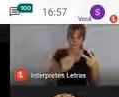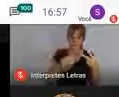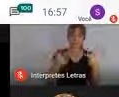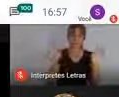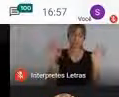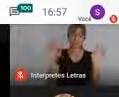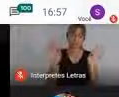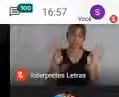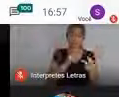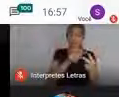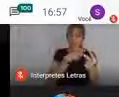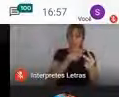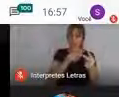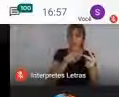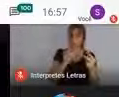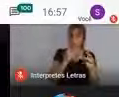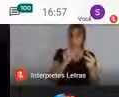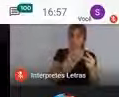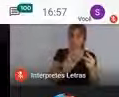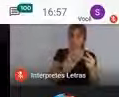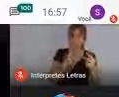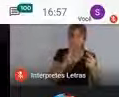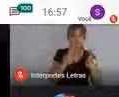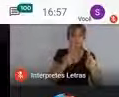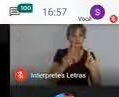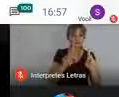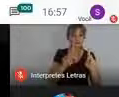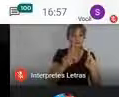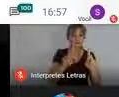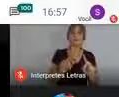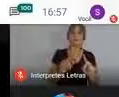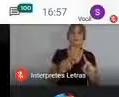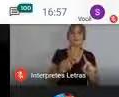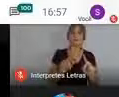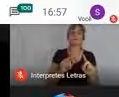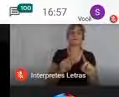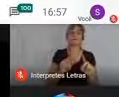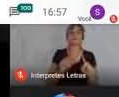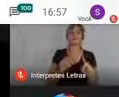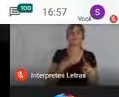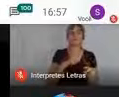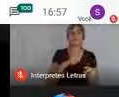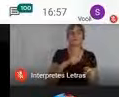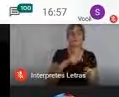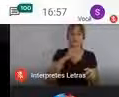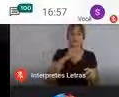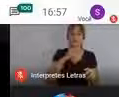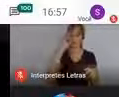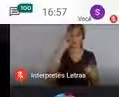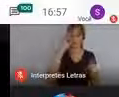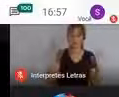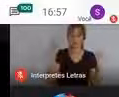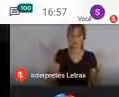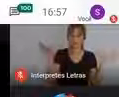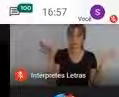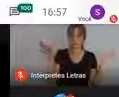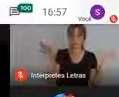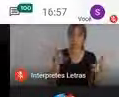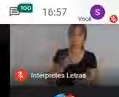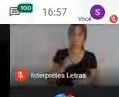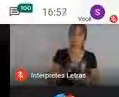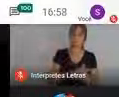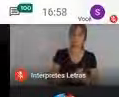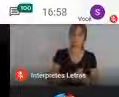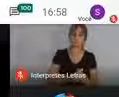2 comunidades quilombolas, por exemplo, a gente vê que houve predomínio da